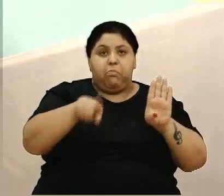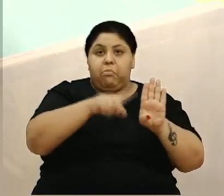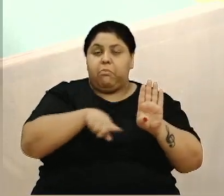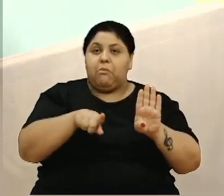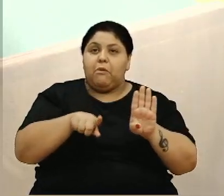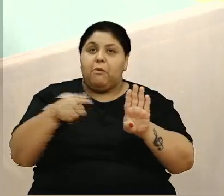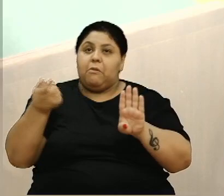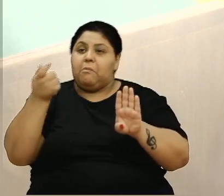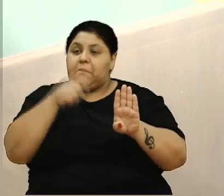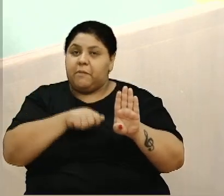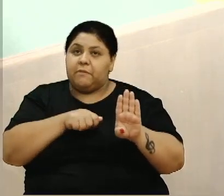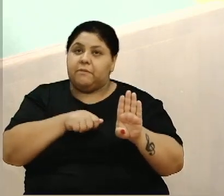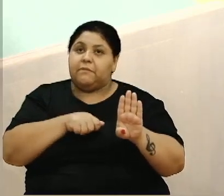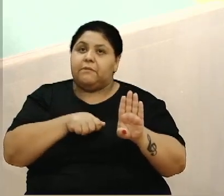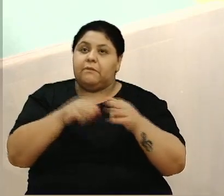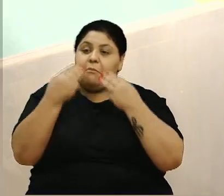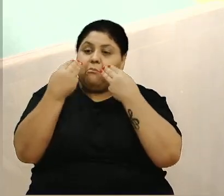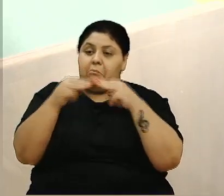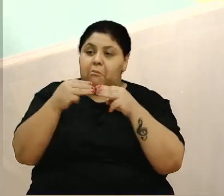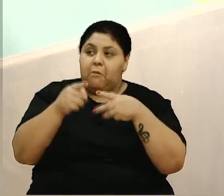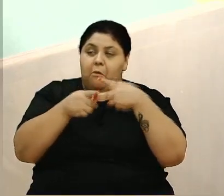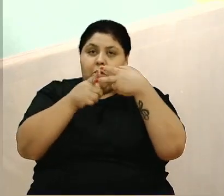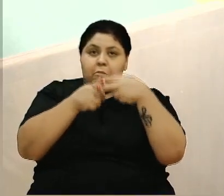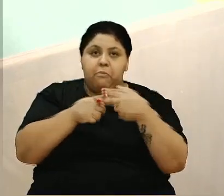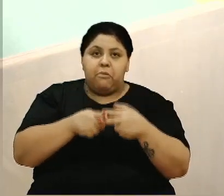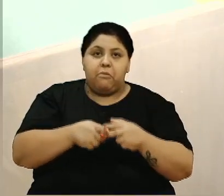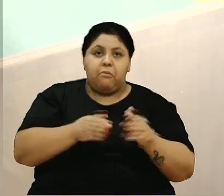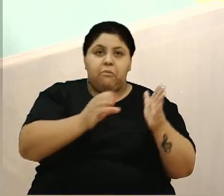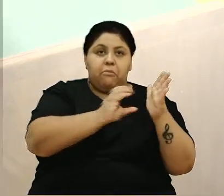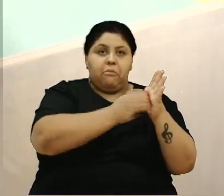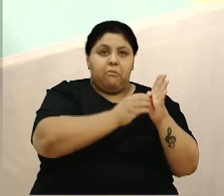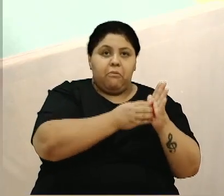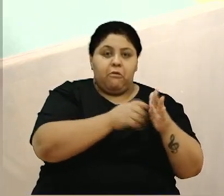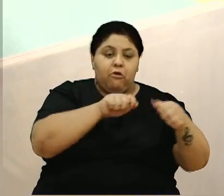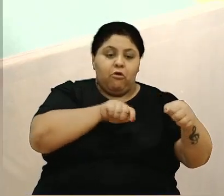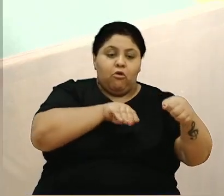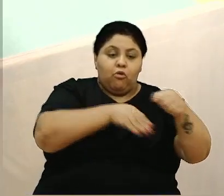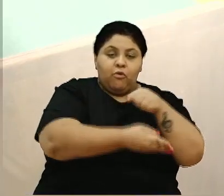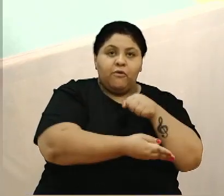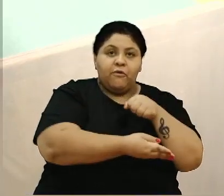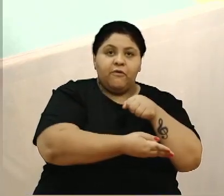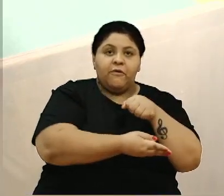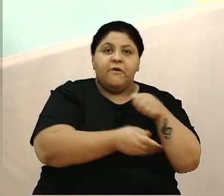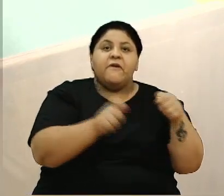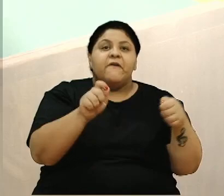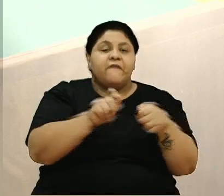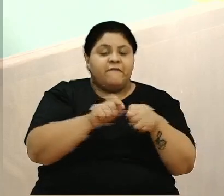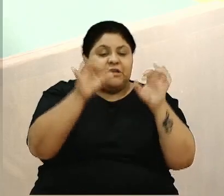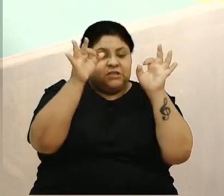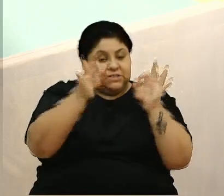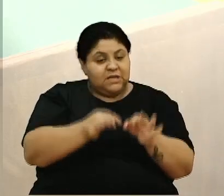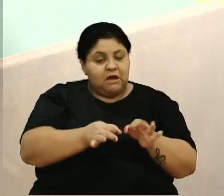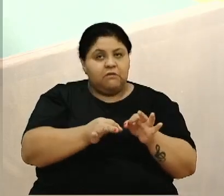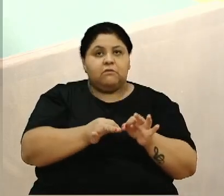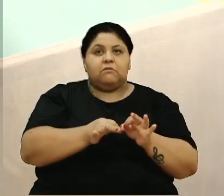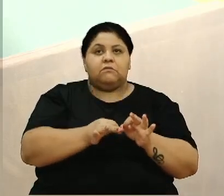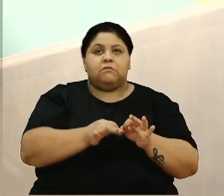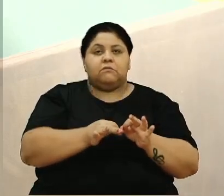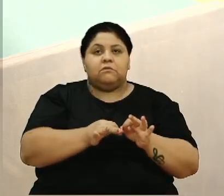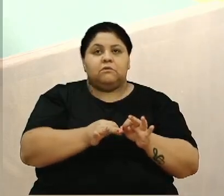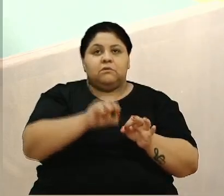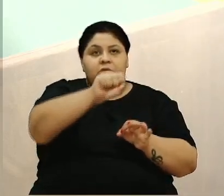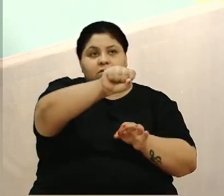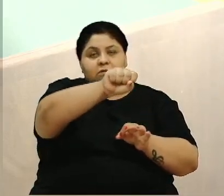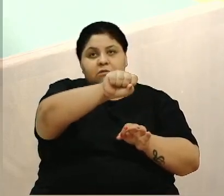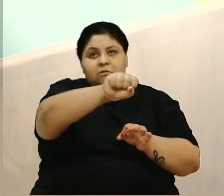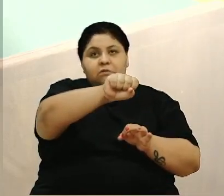precisamos de ferramentas para que os servidores que estão no banco façam as devidas correções numa porta de